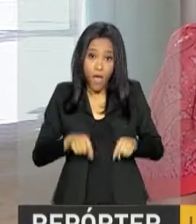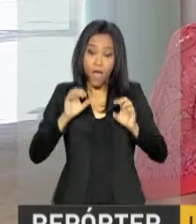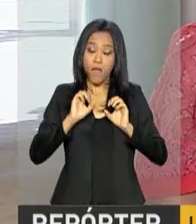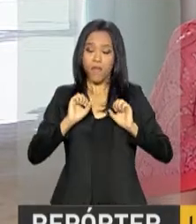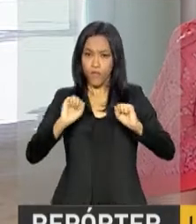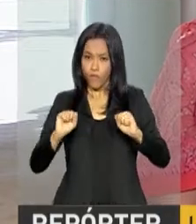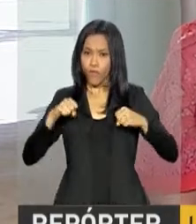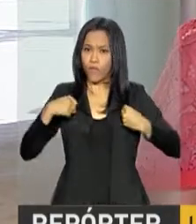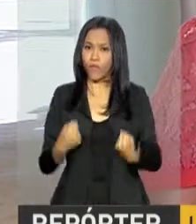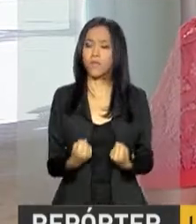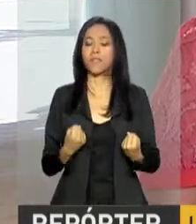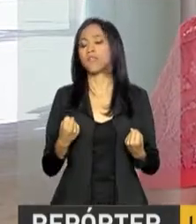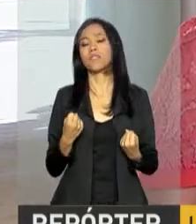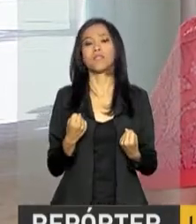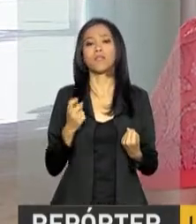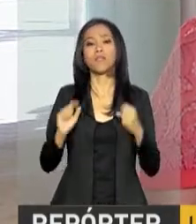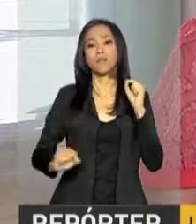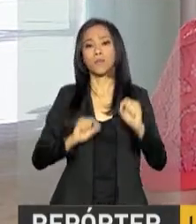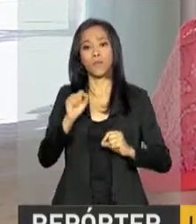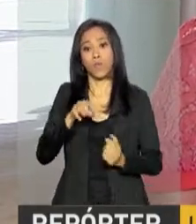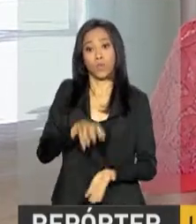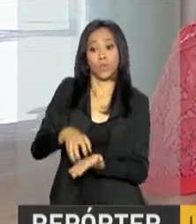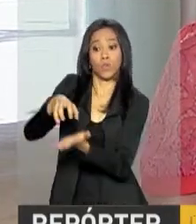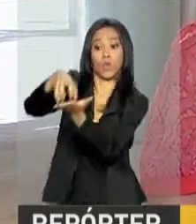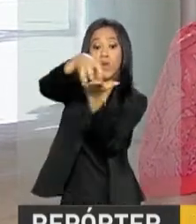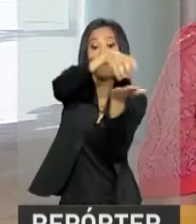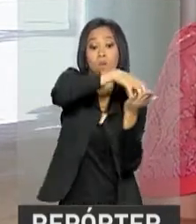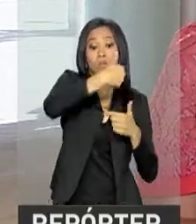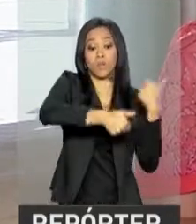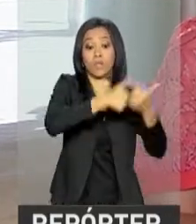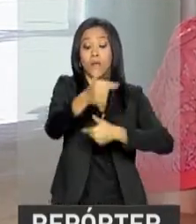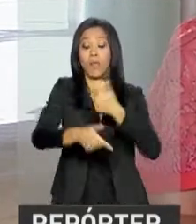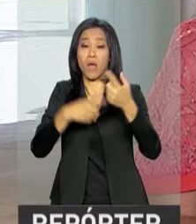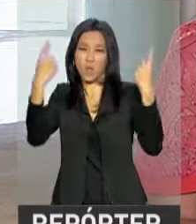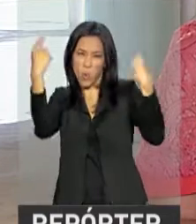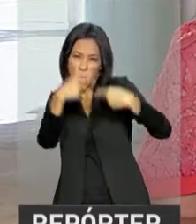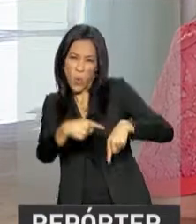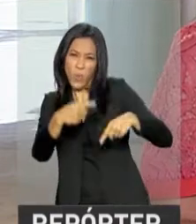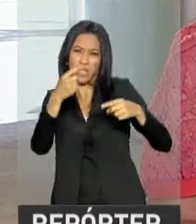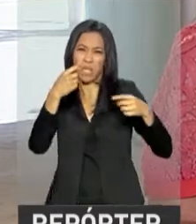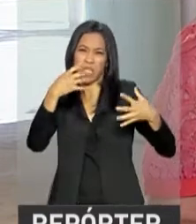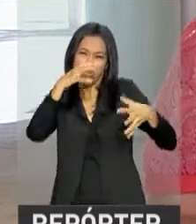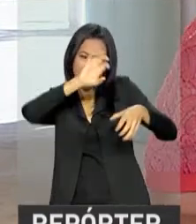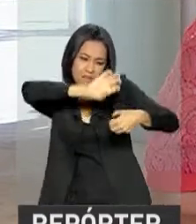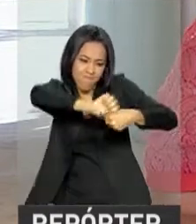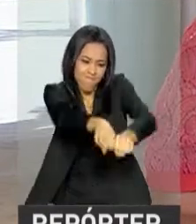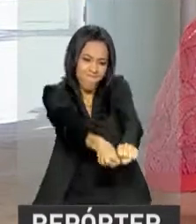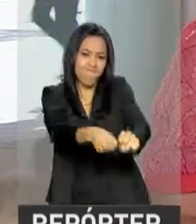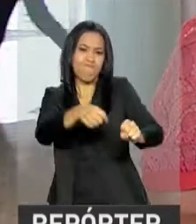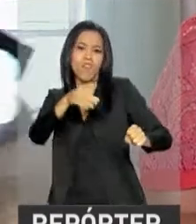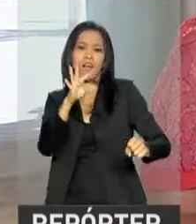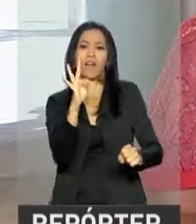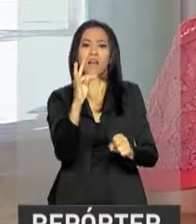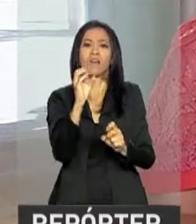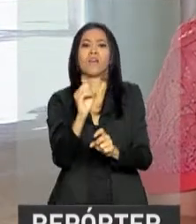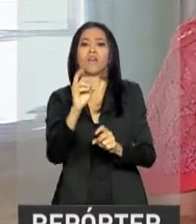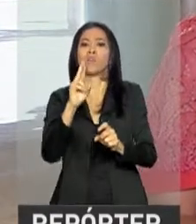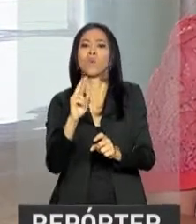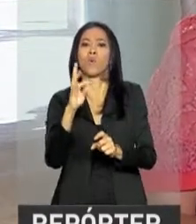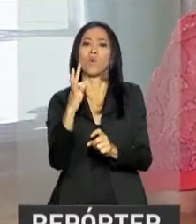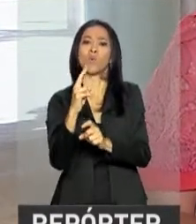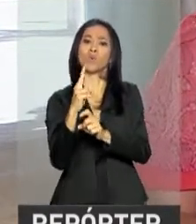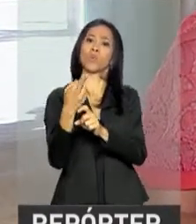articulação entre os órgãos que atuam na prevenção da tortura e as entidades de defesa dos direitos lgbt